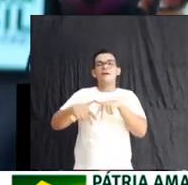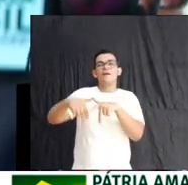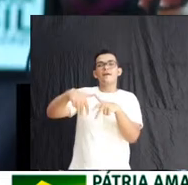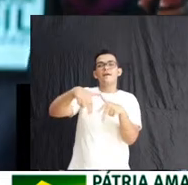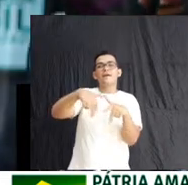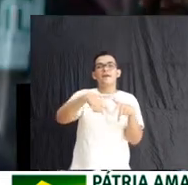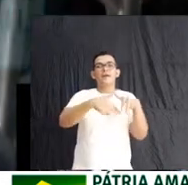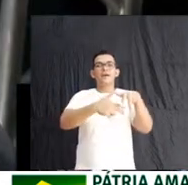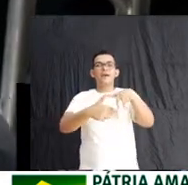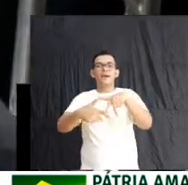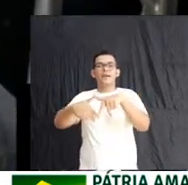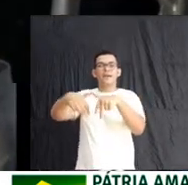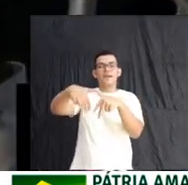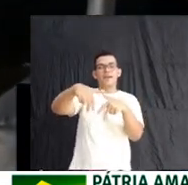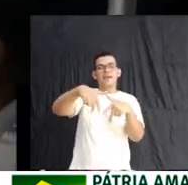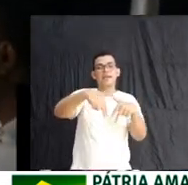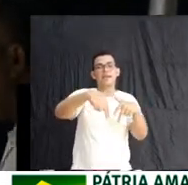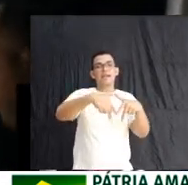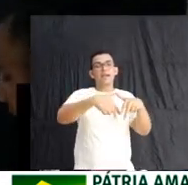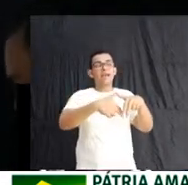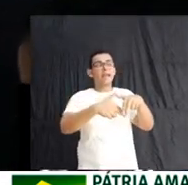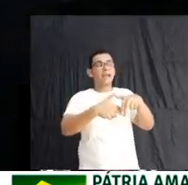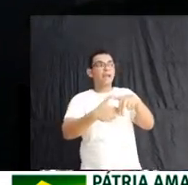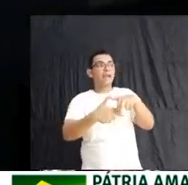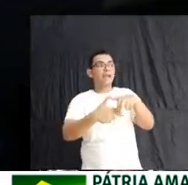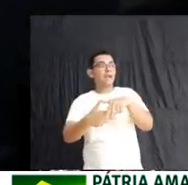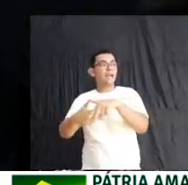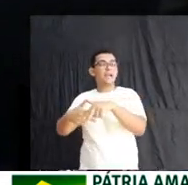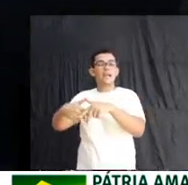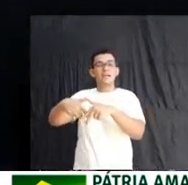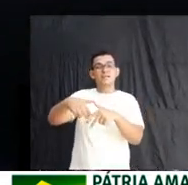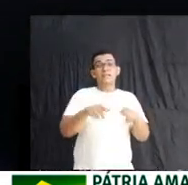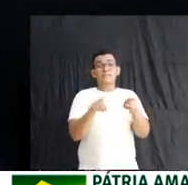ninguém repara uma lua,